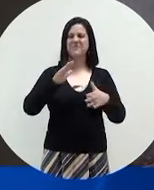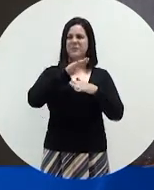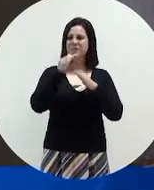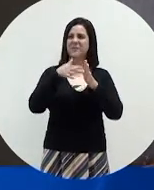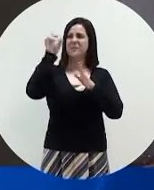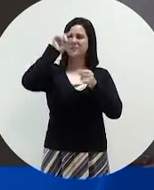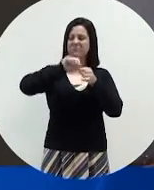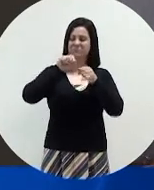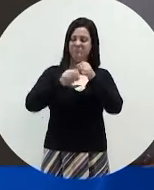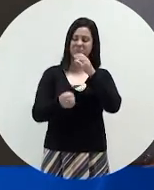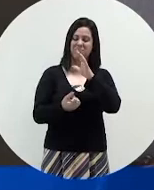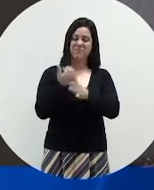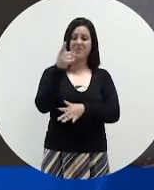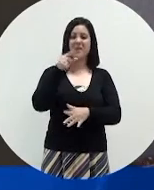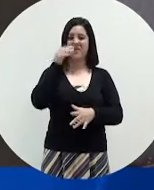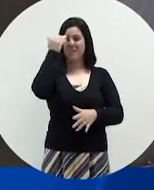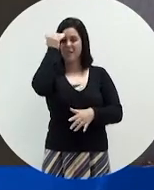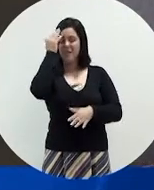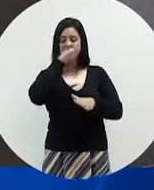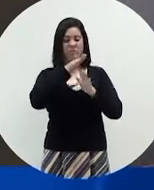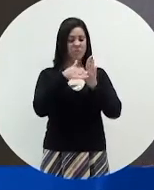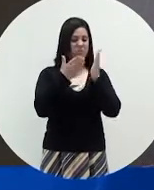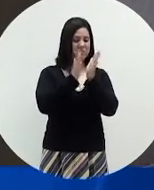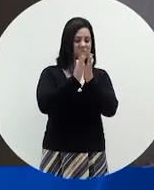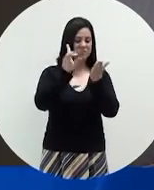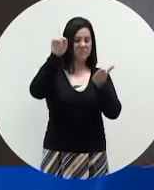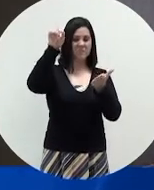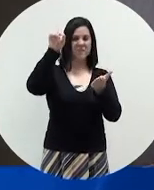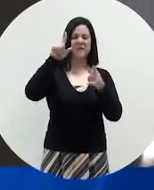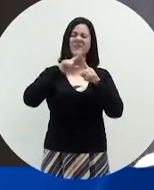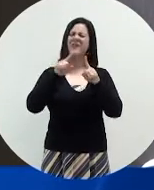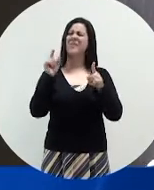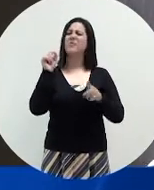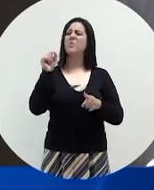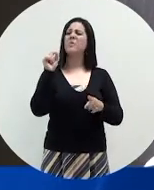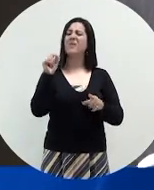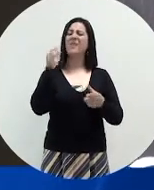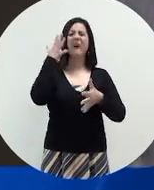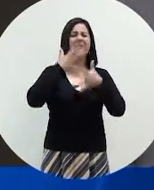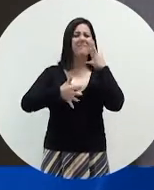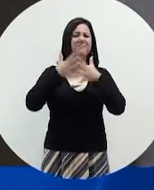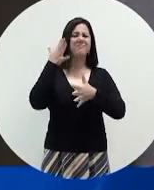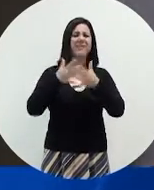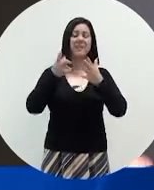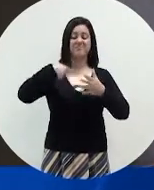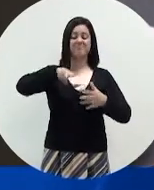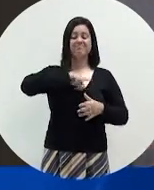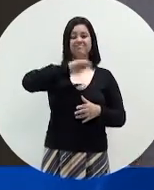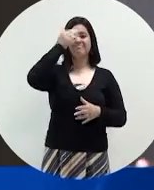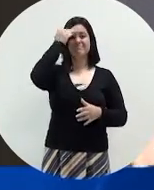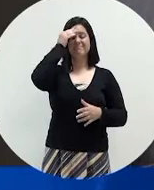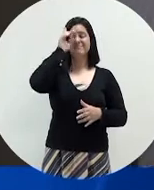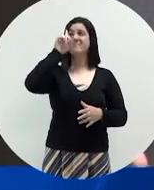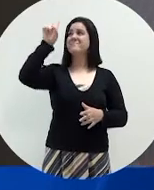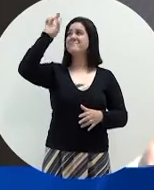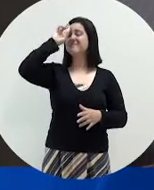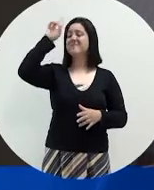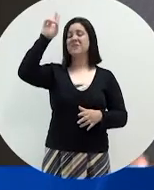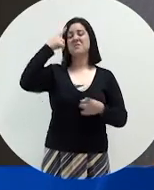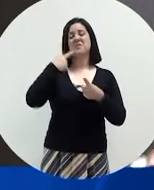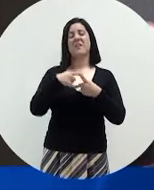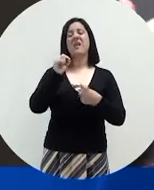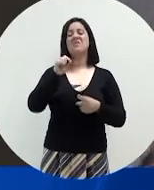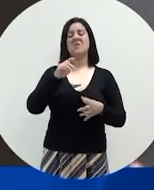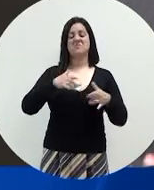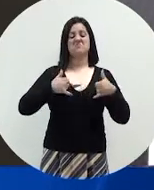assim: Ele é o Senhor dos céus e da terra. Porque Ele é o Criador, Ele é o dono e Senhor de